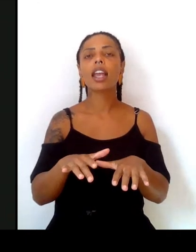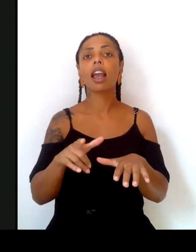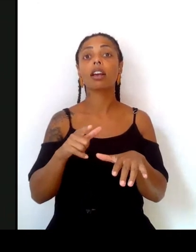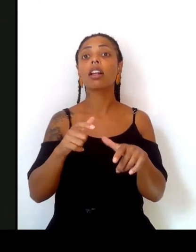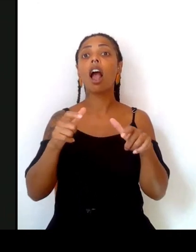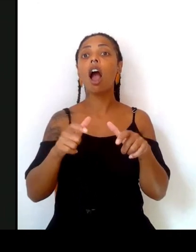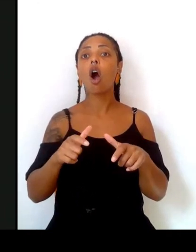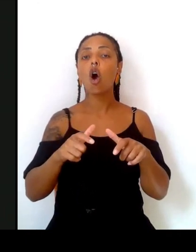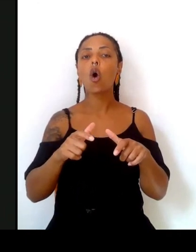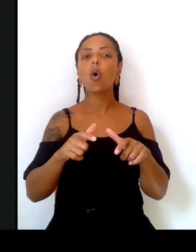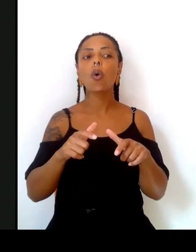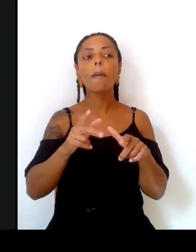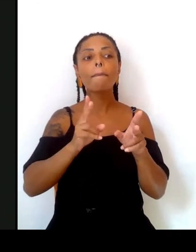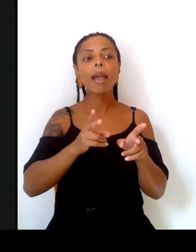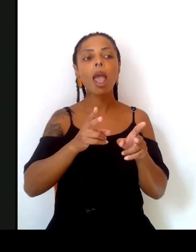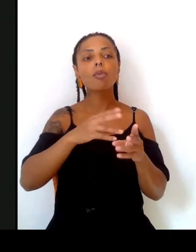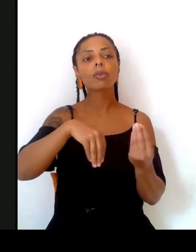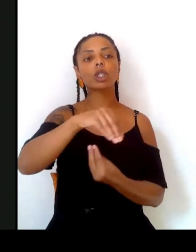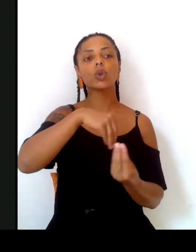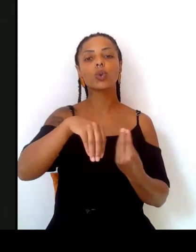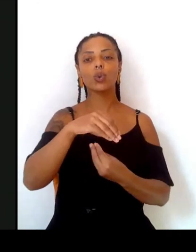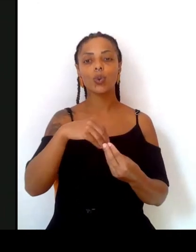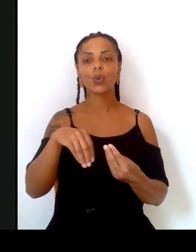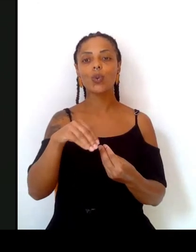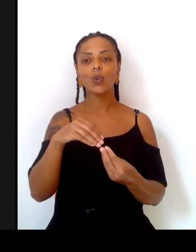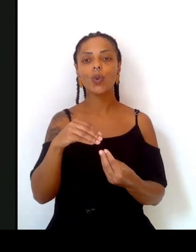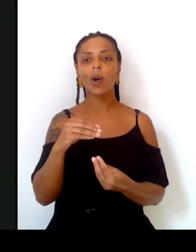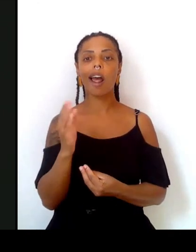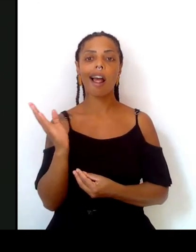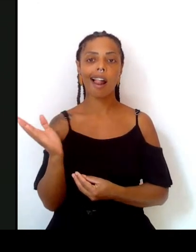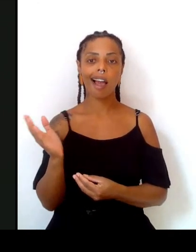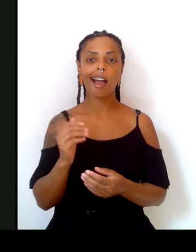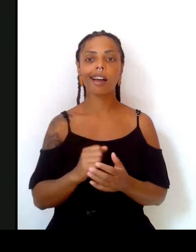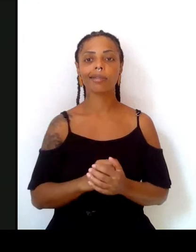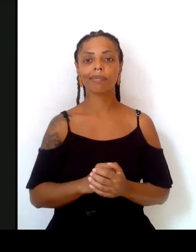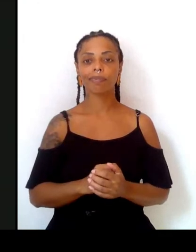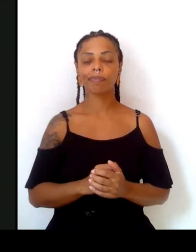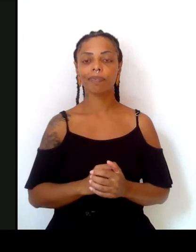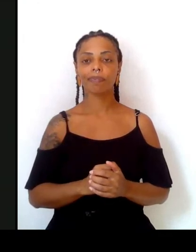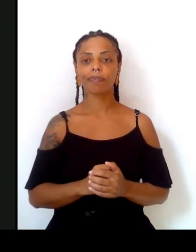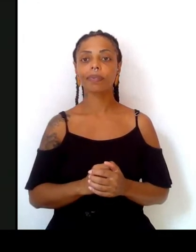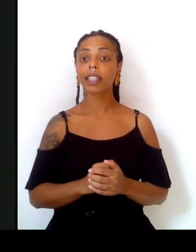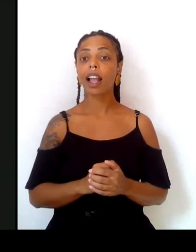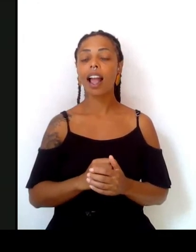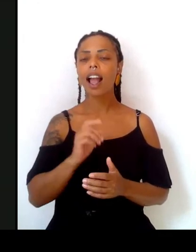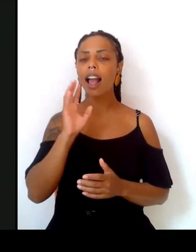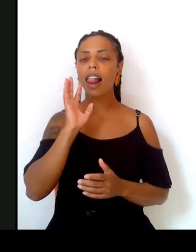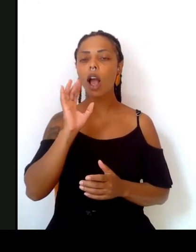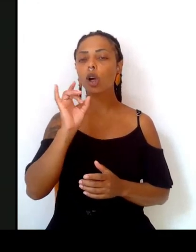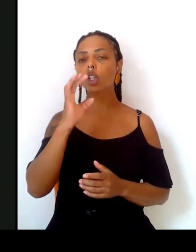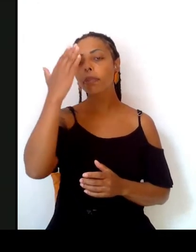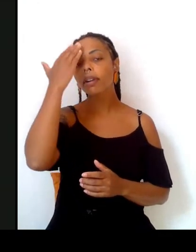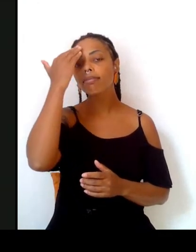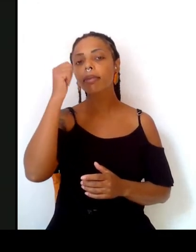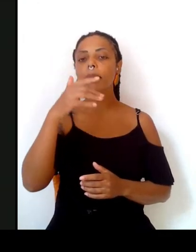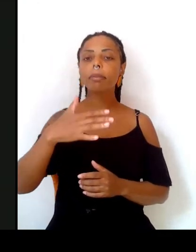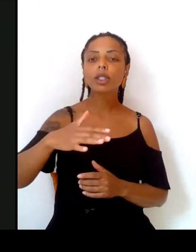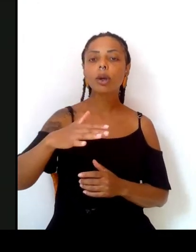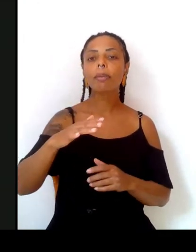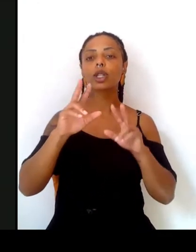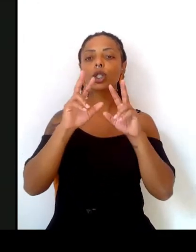espaço eu acho que vale a pena aqui ter alguma ideia sobre outras coisas que também